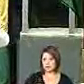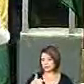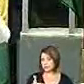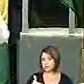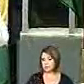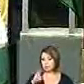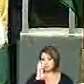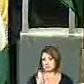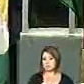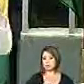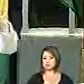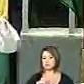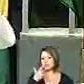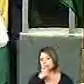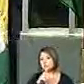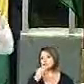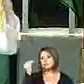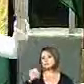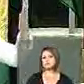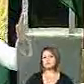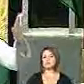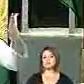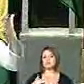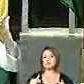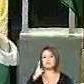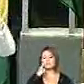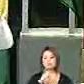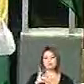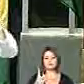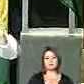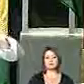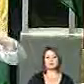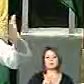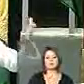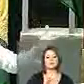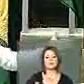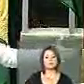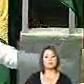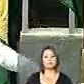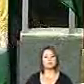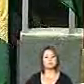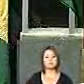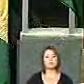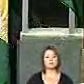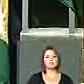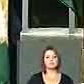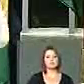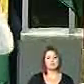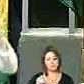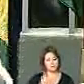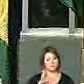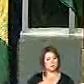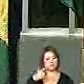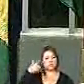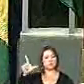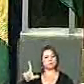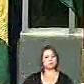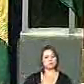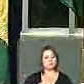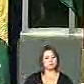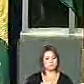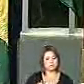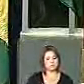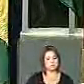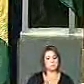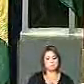oportunidade de um subemprego, como tantas vezes nós vimos a juventude brasileira atravessar as fronteiras, sobretudo as